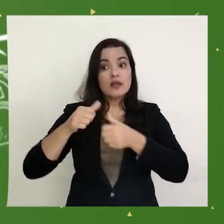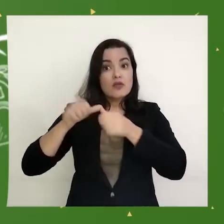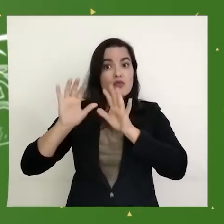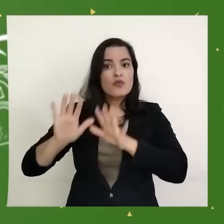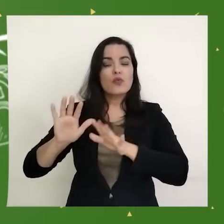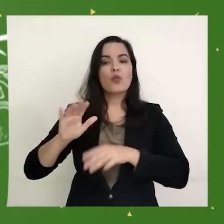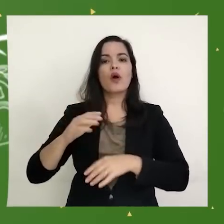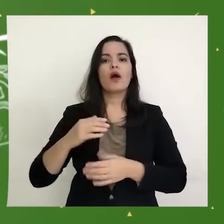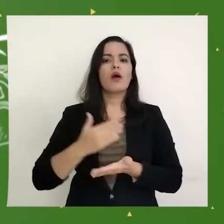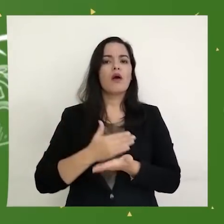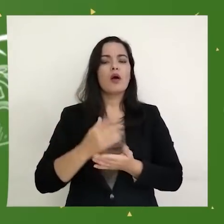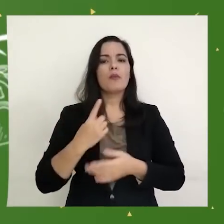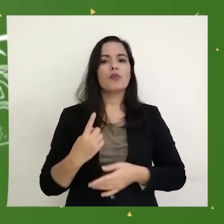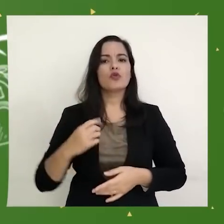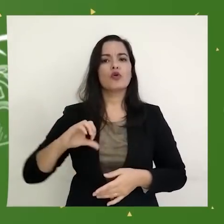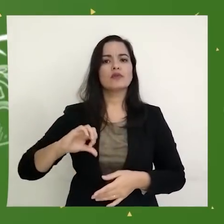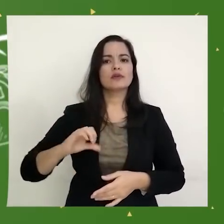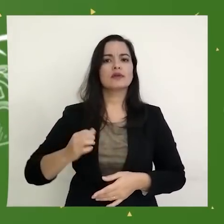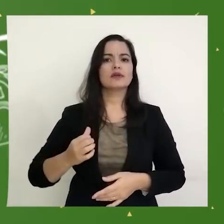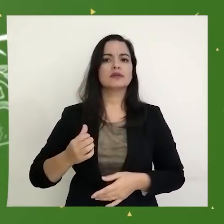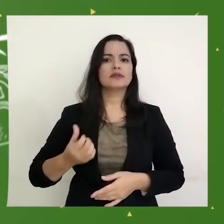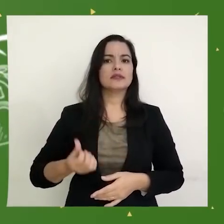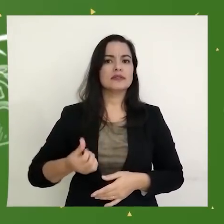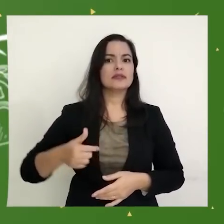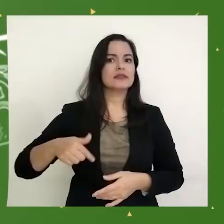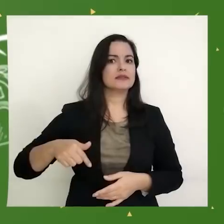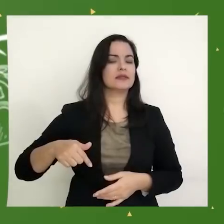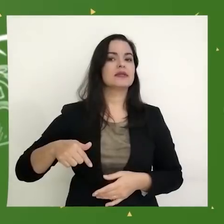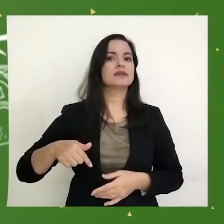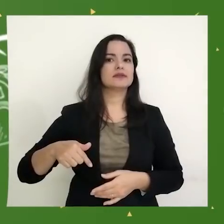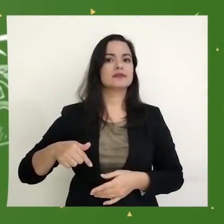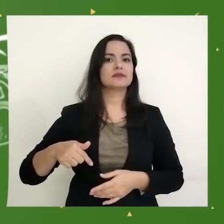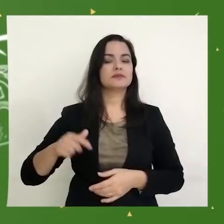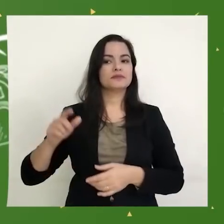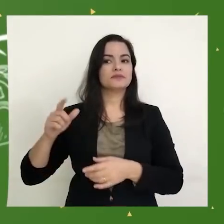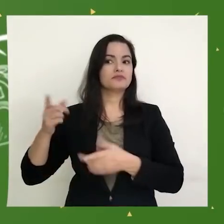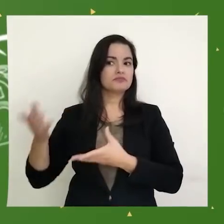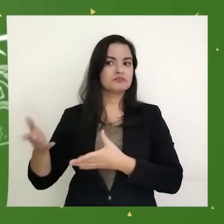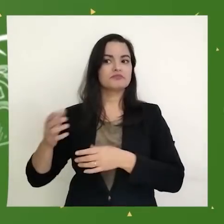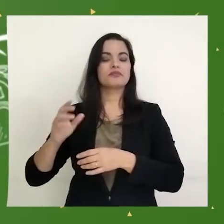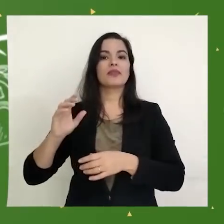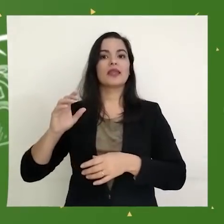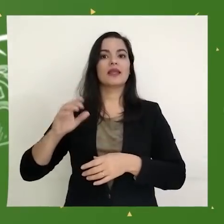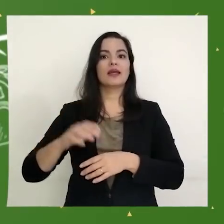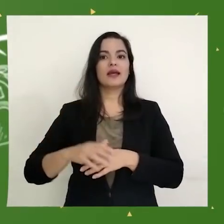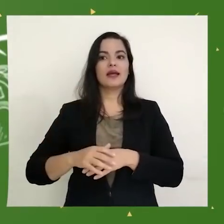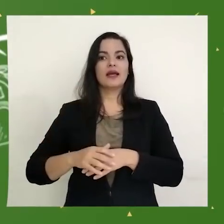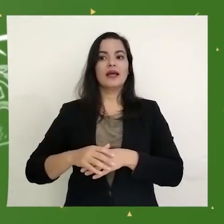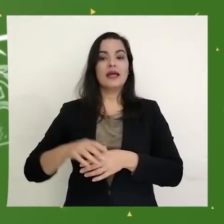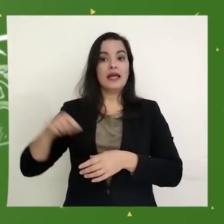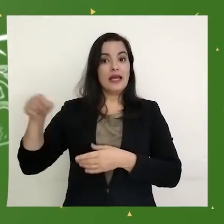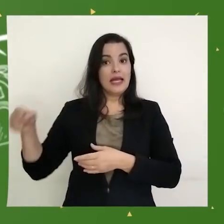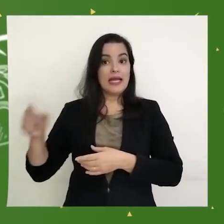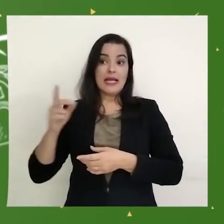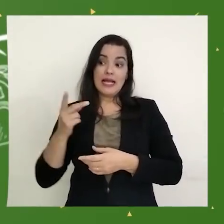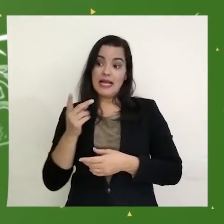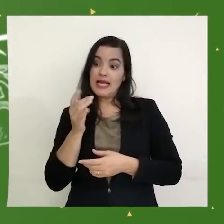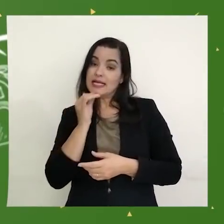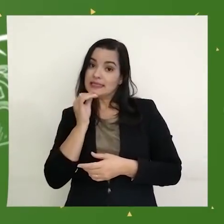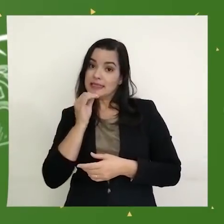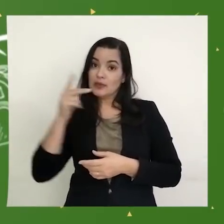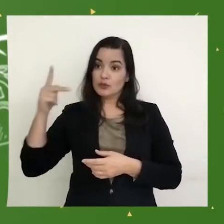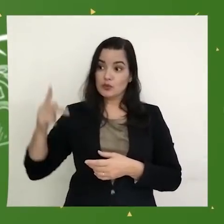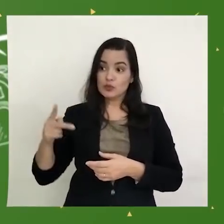1967, que foi quando a cidade ela foi fundada. Então, esses dois exemplos